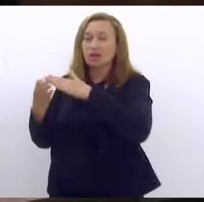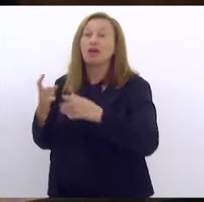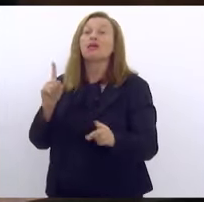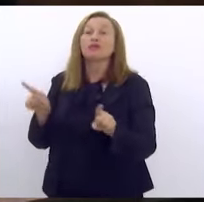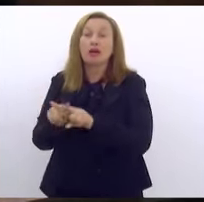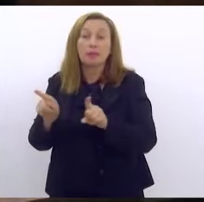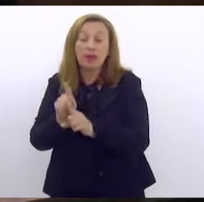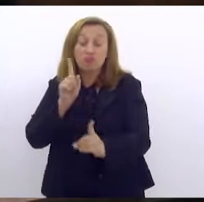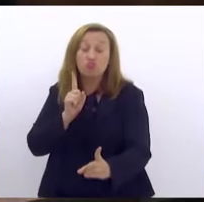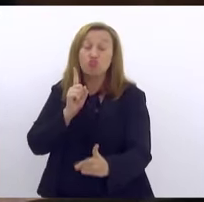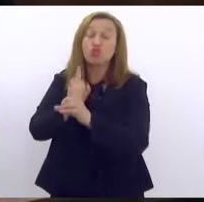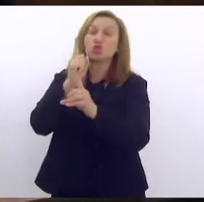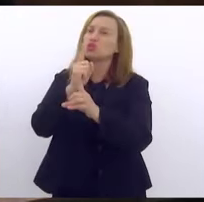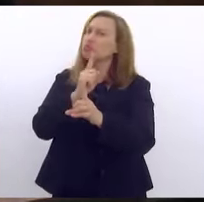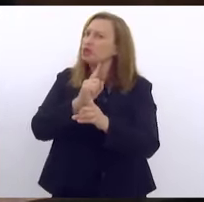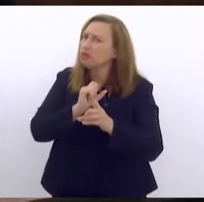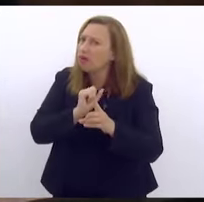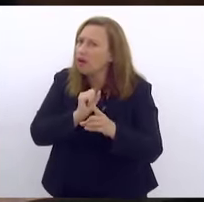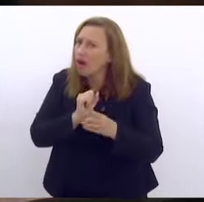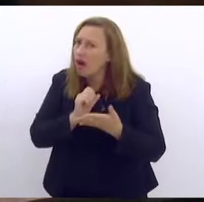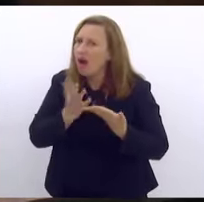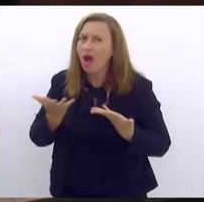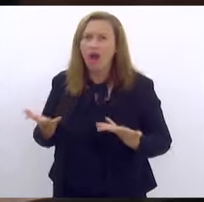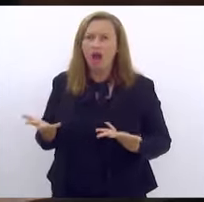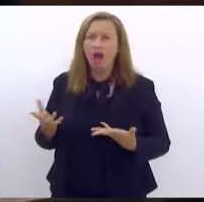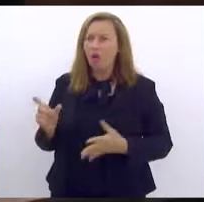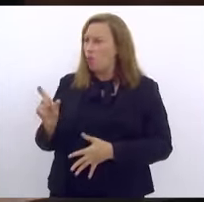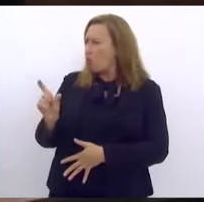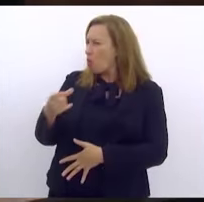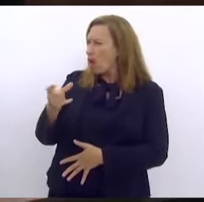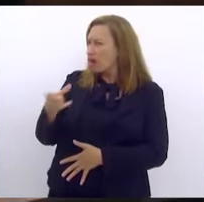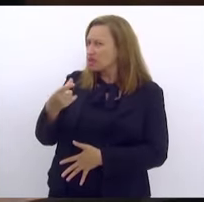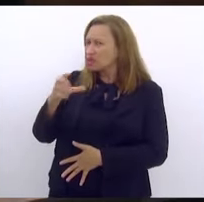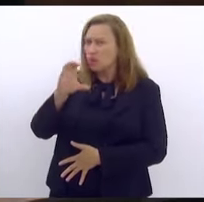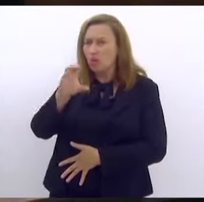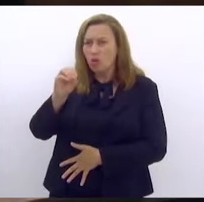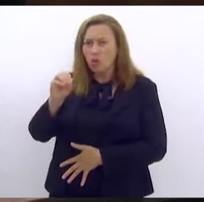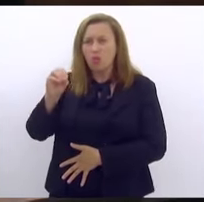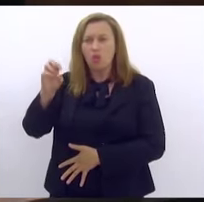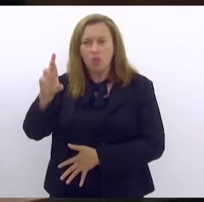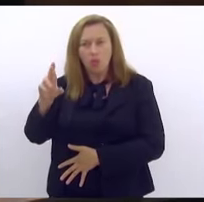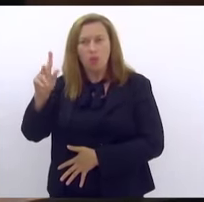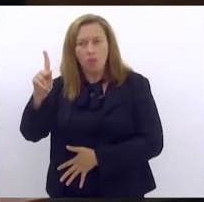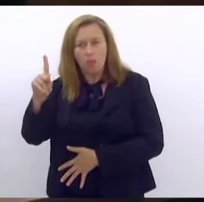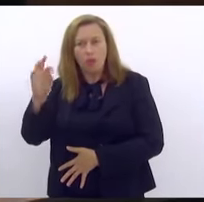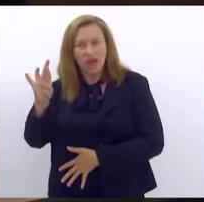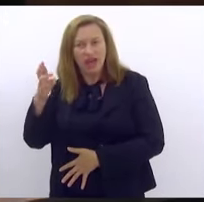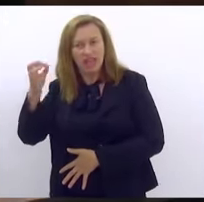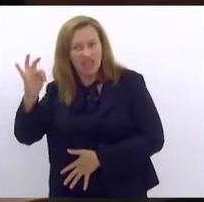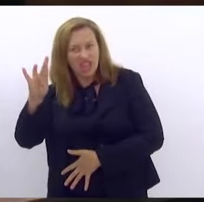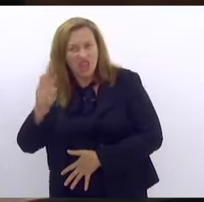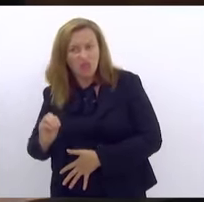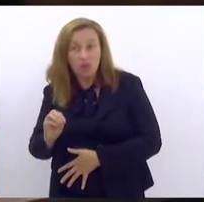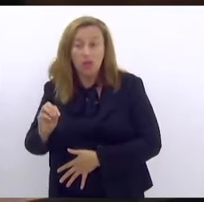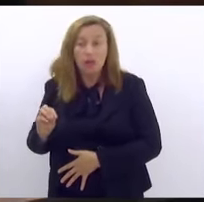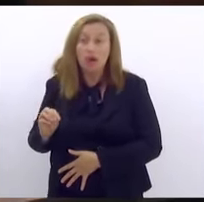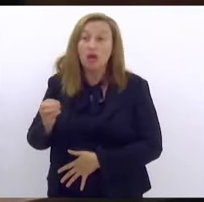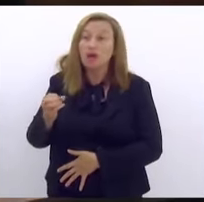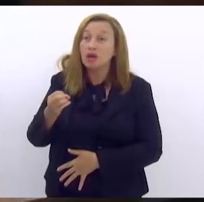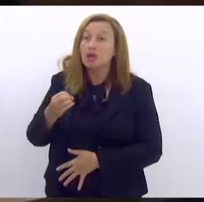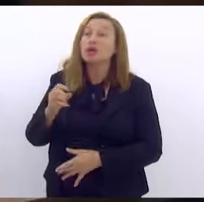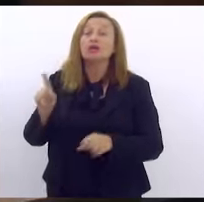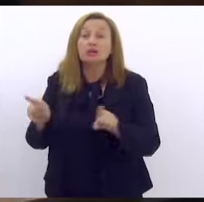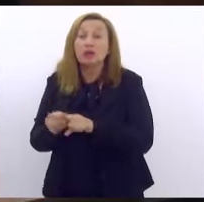descobriu que esses cartões corporativos também servem para fazer compras